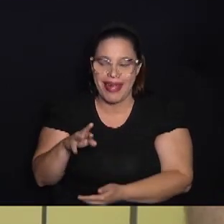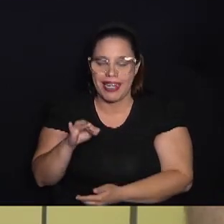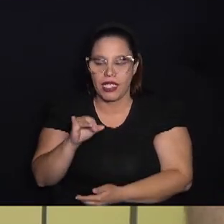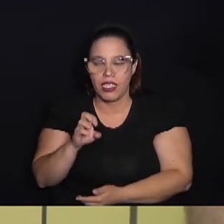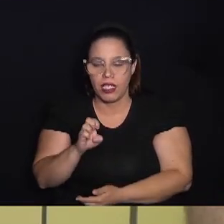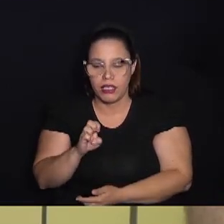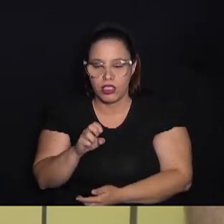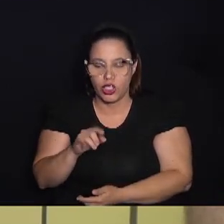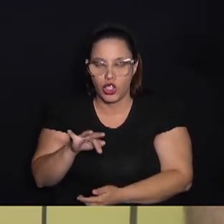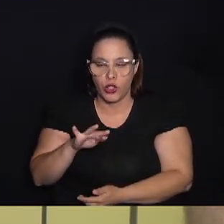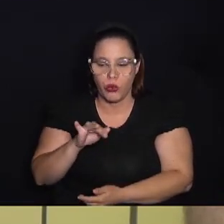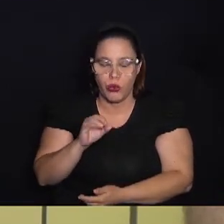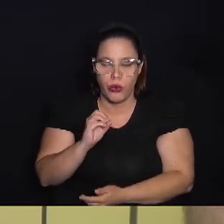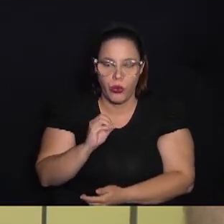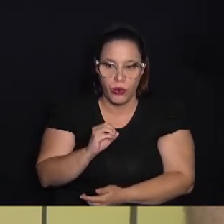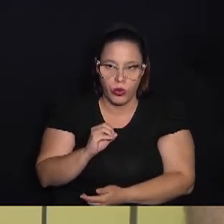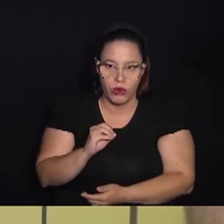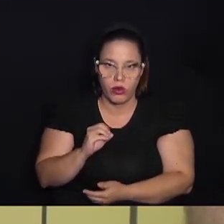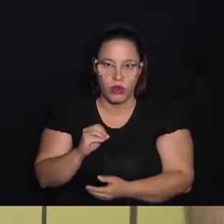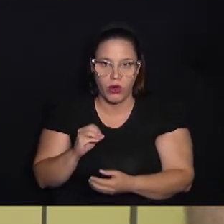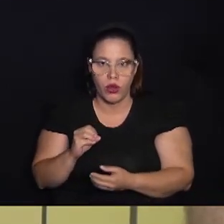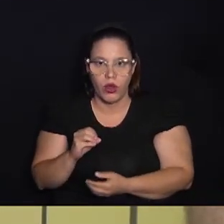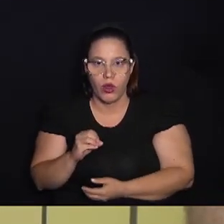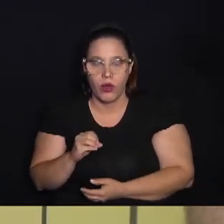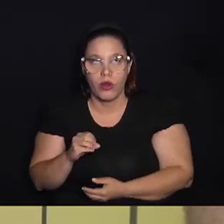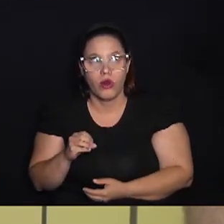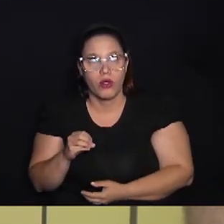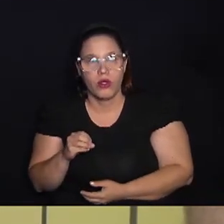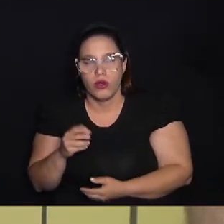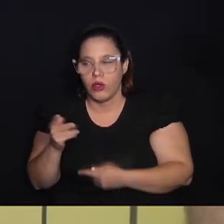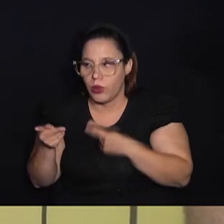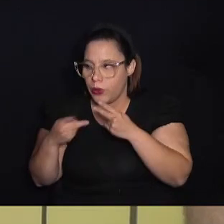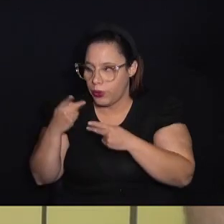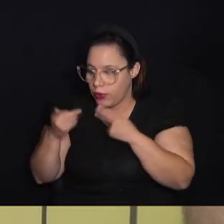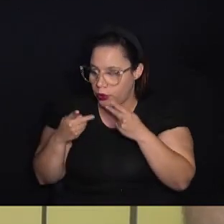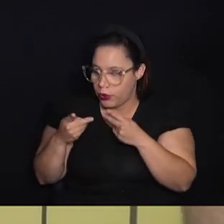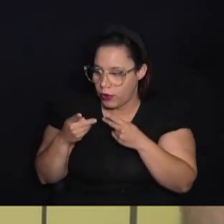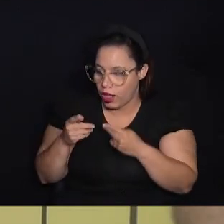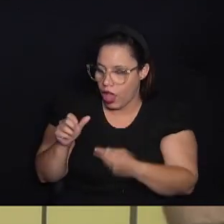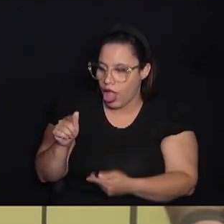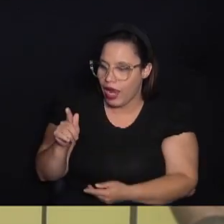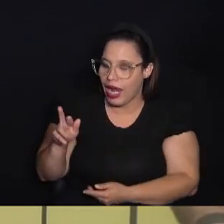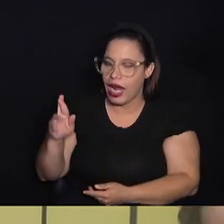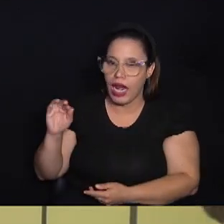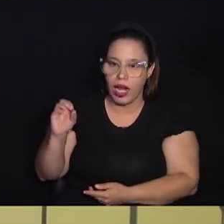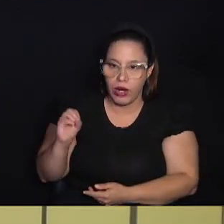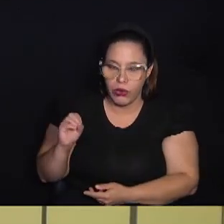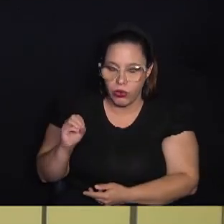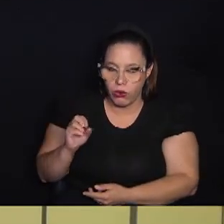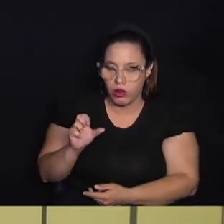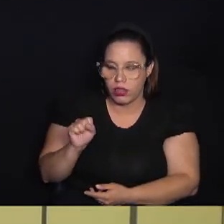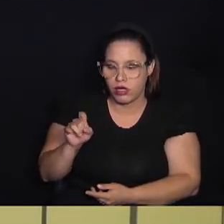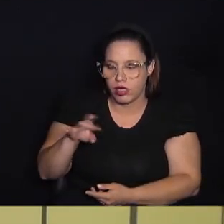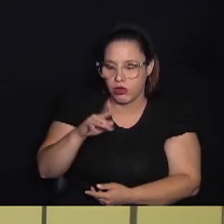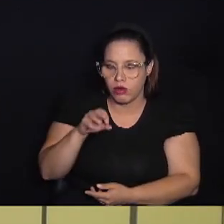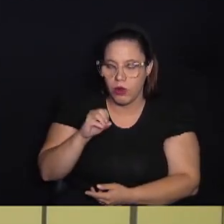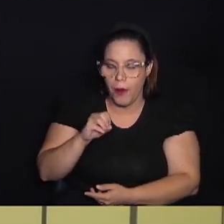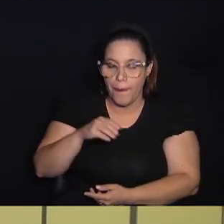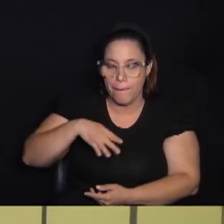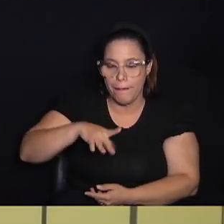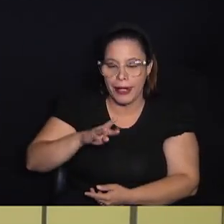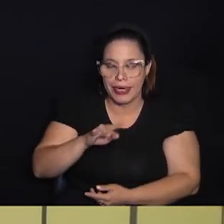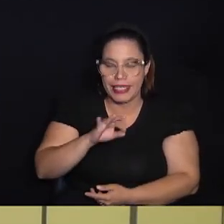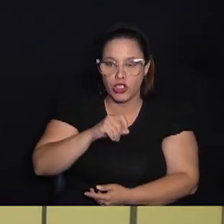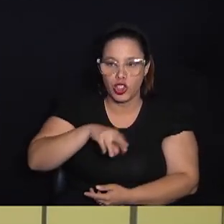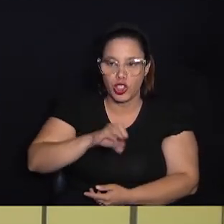foi prazeroso também construir uma série sobre o mestre Tito que nem ae tava falando sobre a o Largo São Benedito Igreja São Benedito então há vários